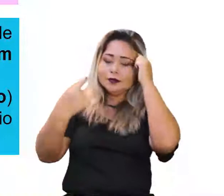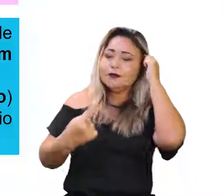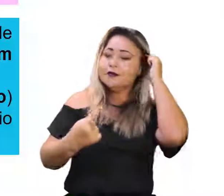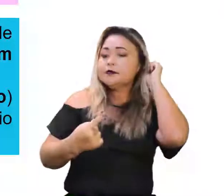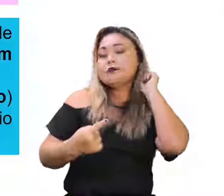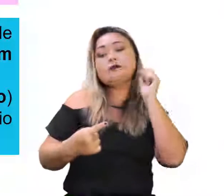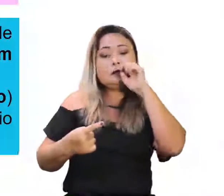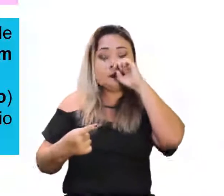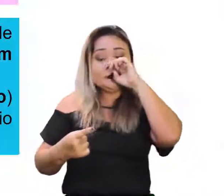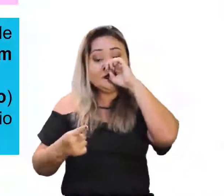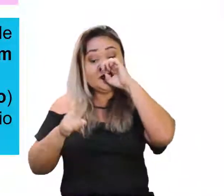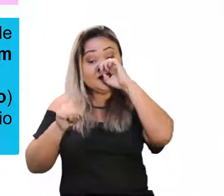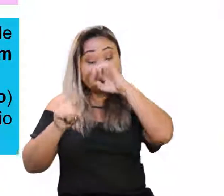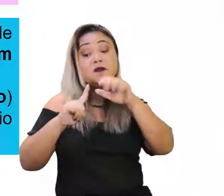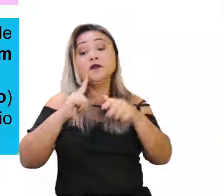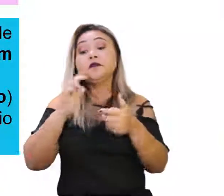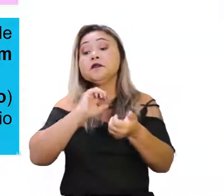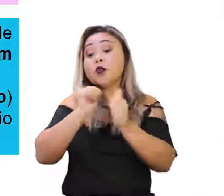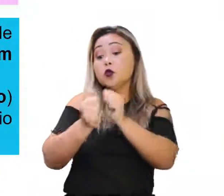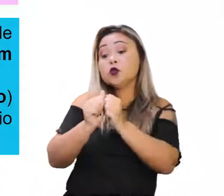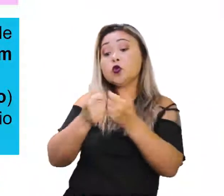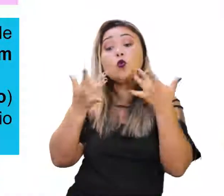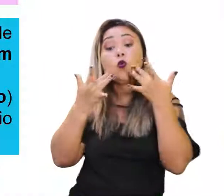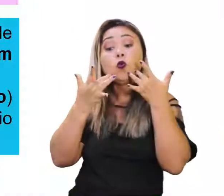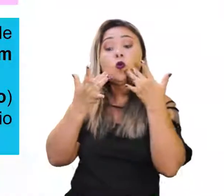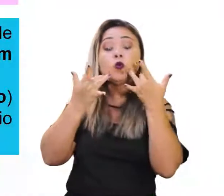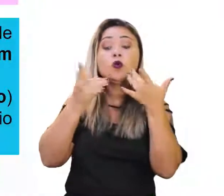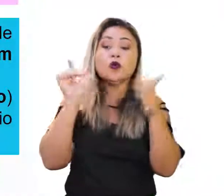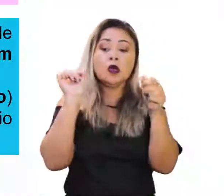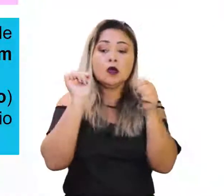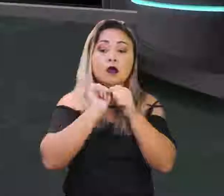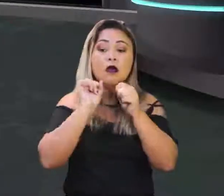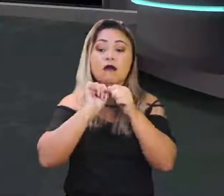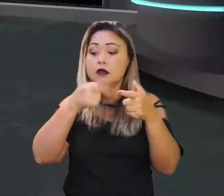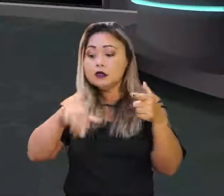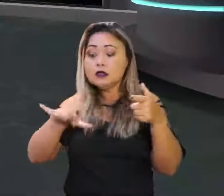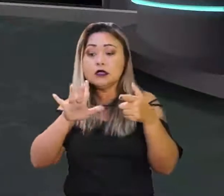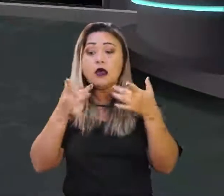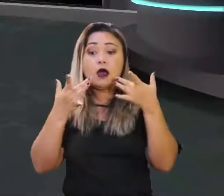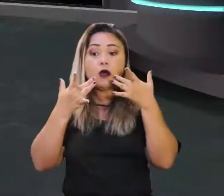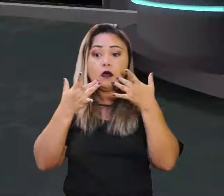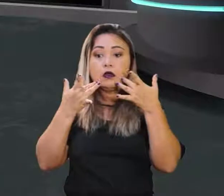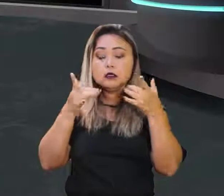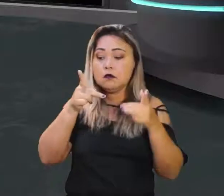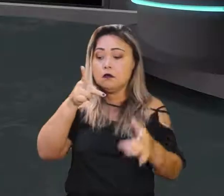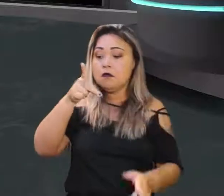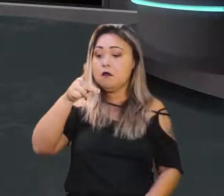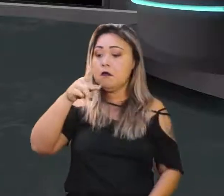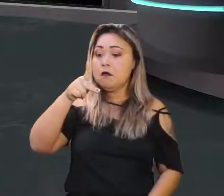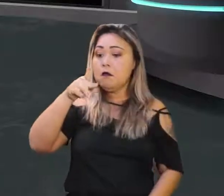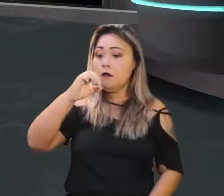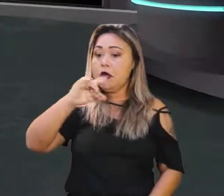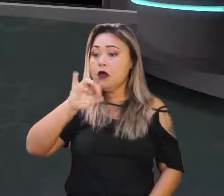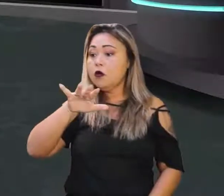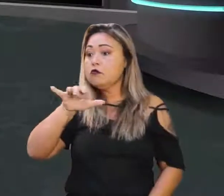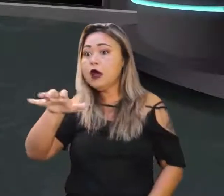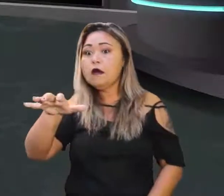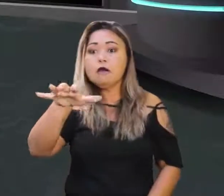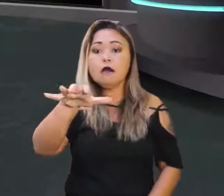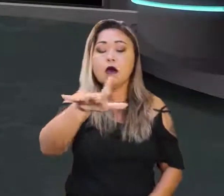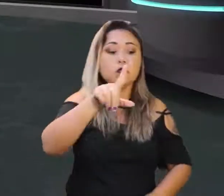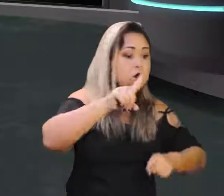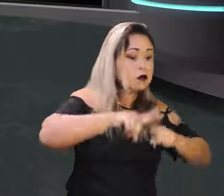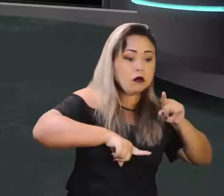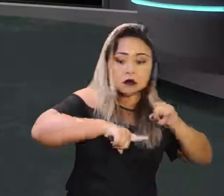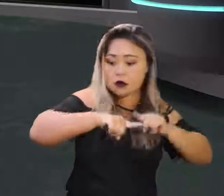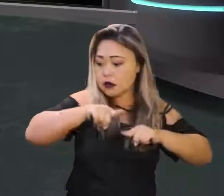pouco sobre o jogo teatral, que é fazer ali uma peça conforme o ambiente, conforme os